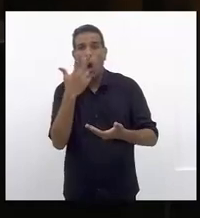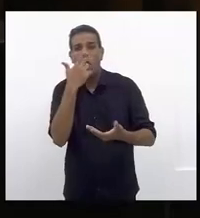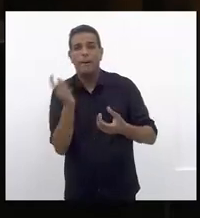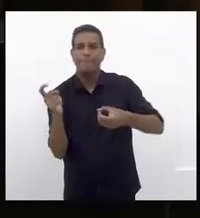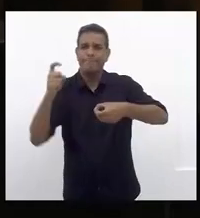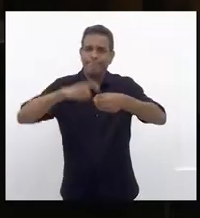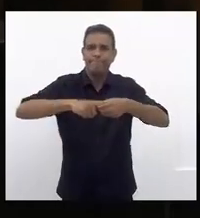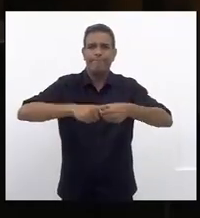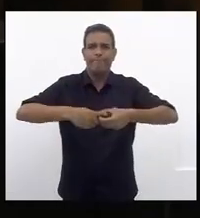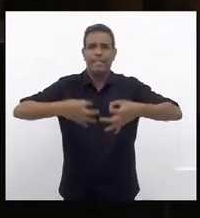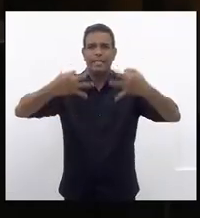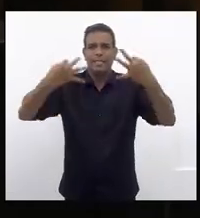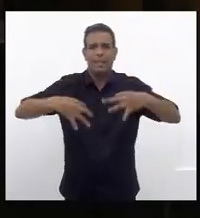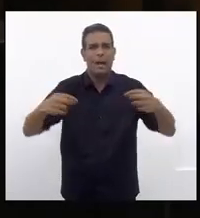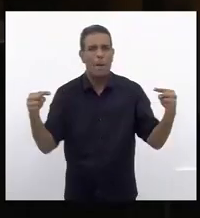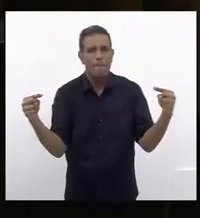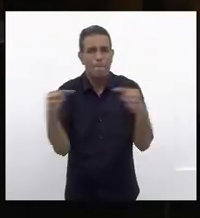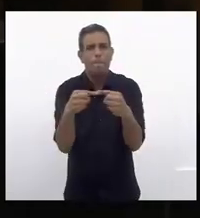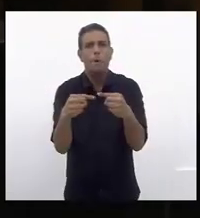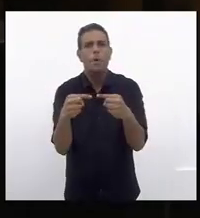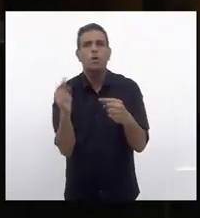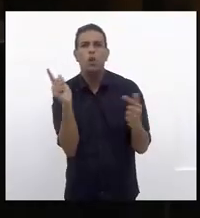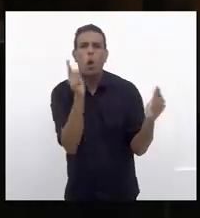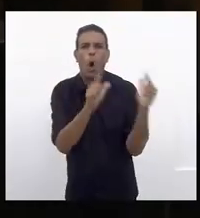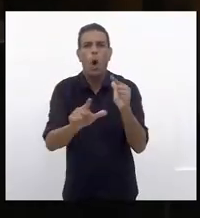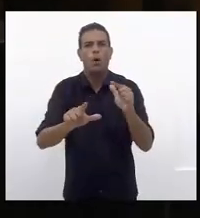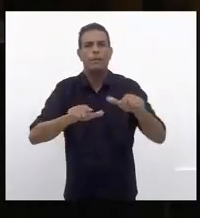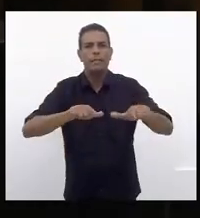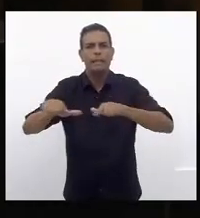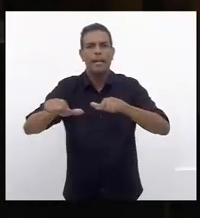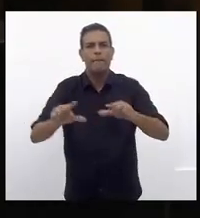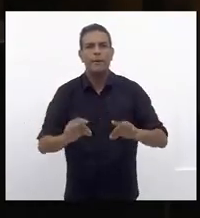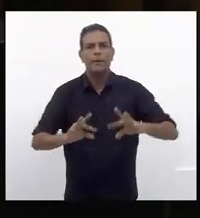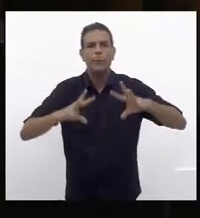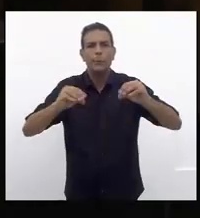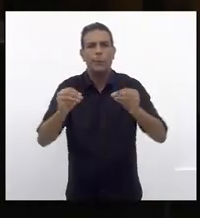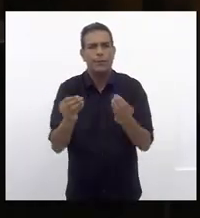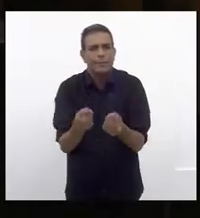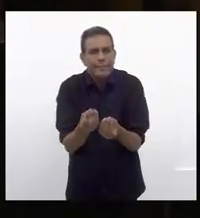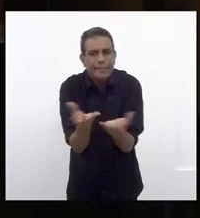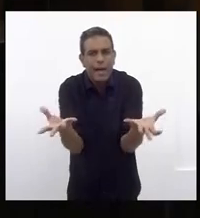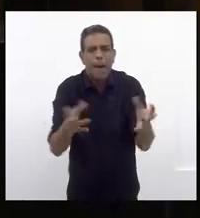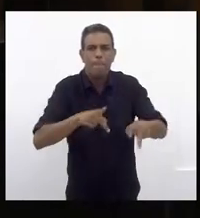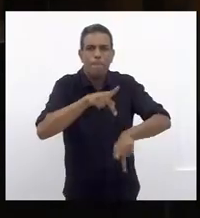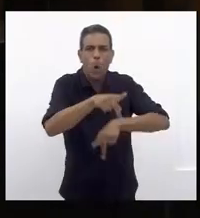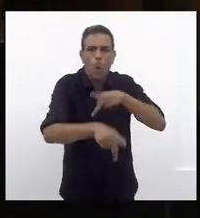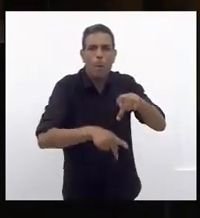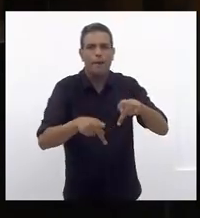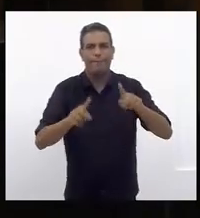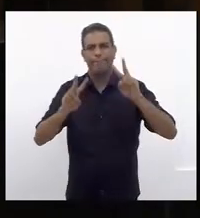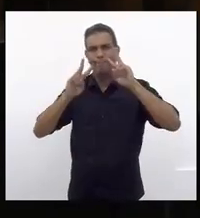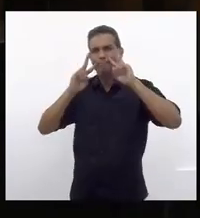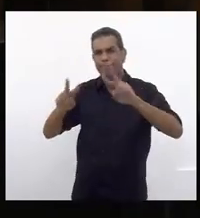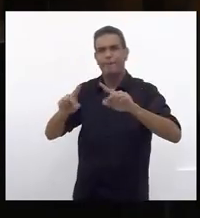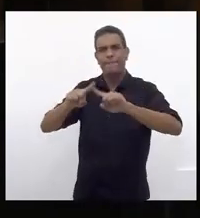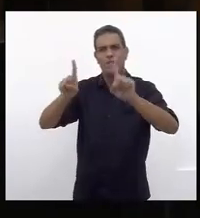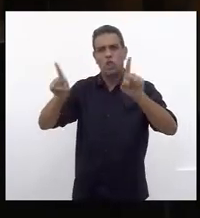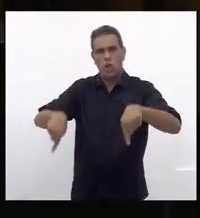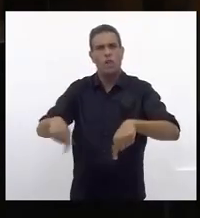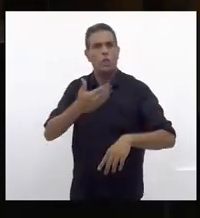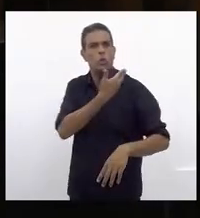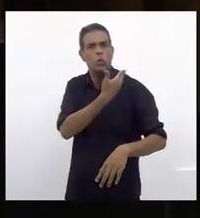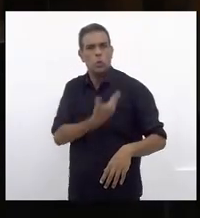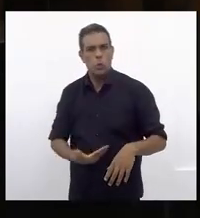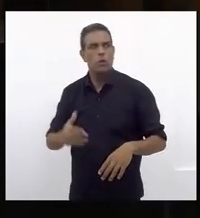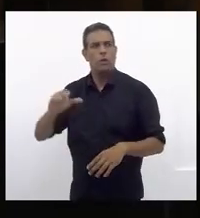recupere de maneira concreta os empregos no Estado do Rio de Janeiro e, portanto, deixar os